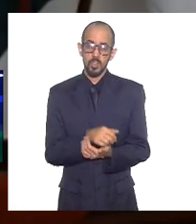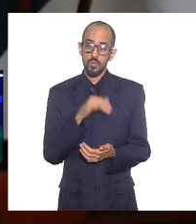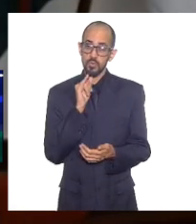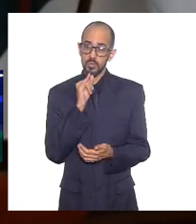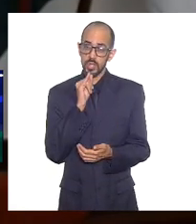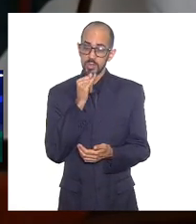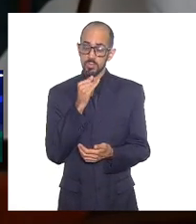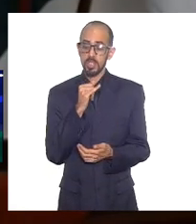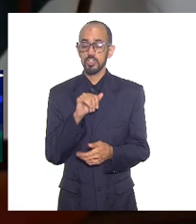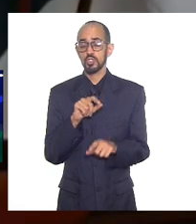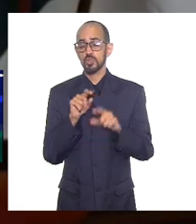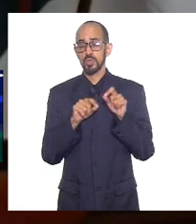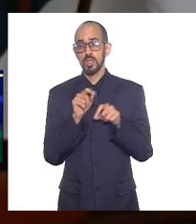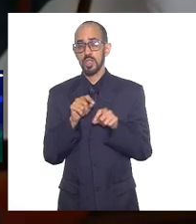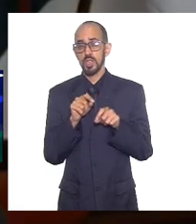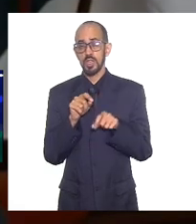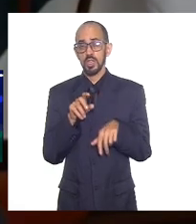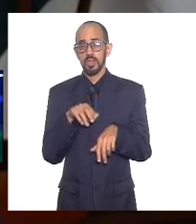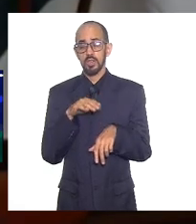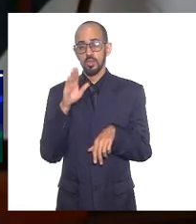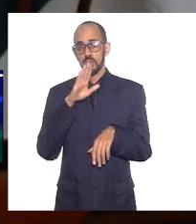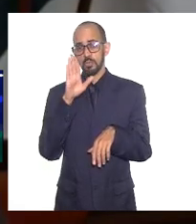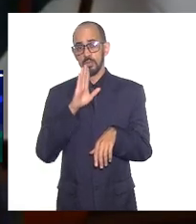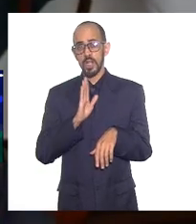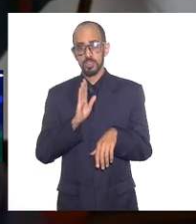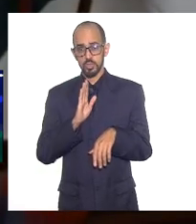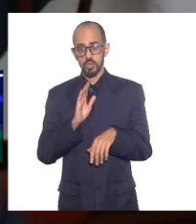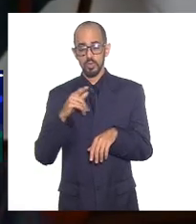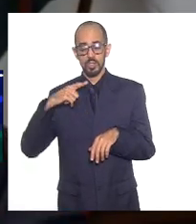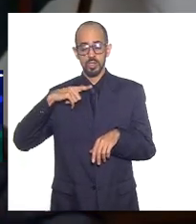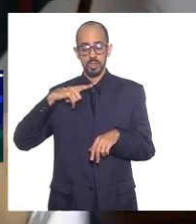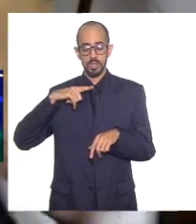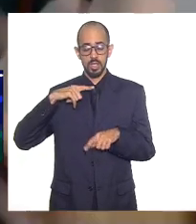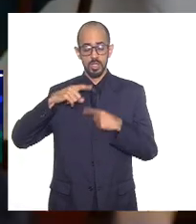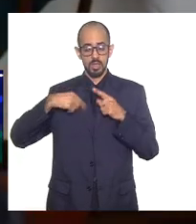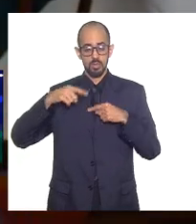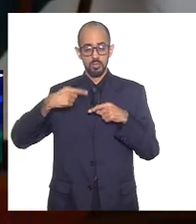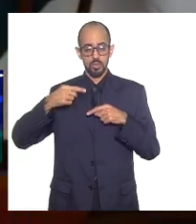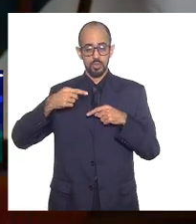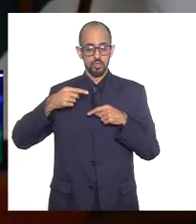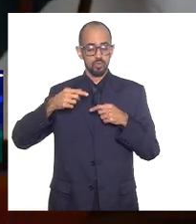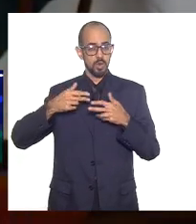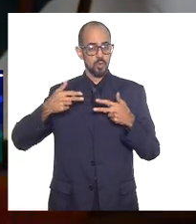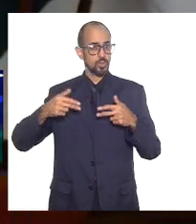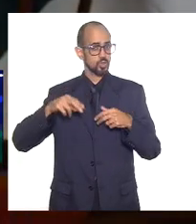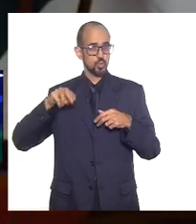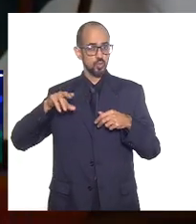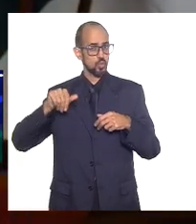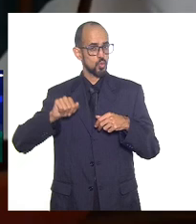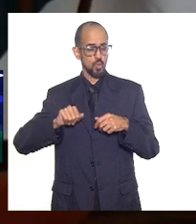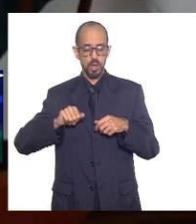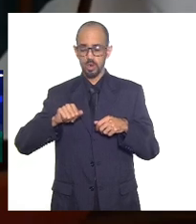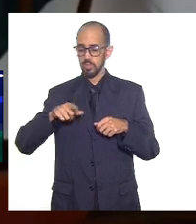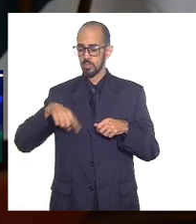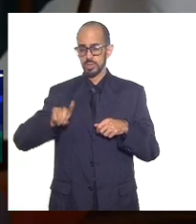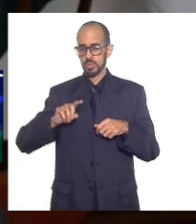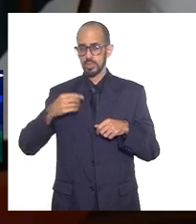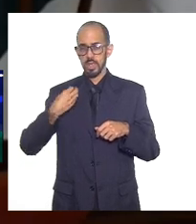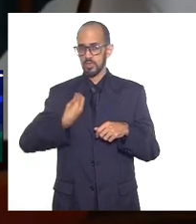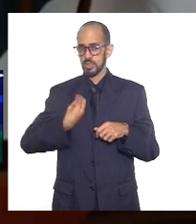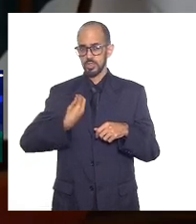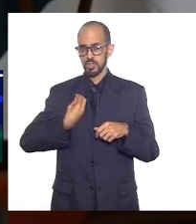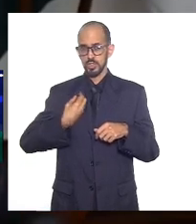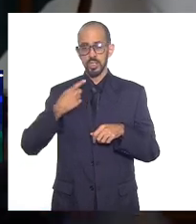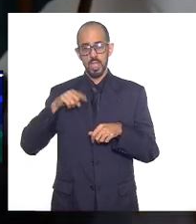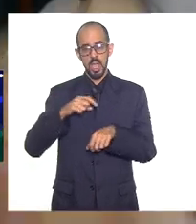Infelizmente, num país que depois da coisa que nunca deveria ter existido, que foi a